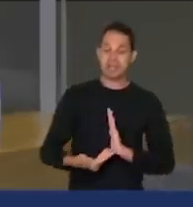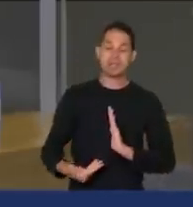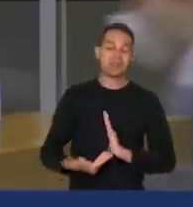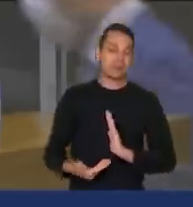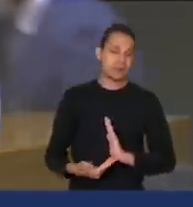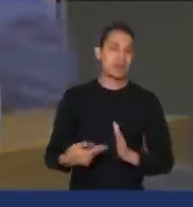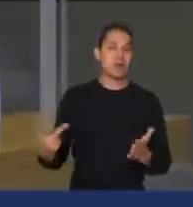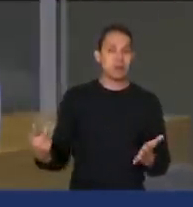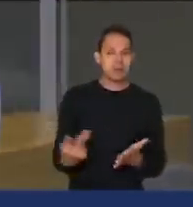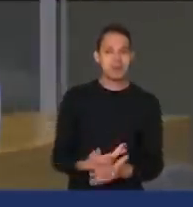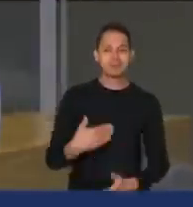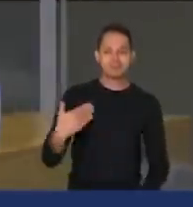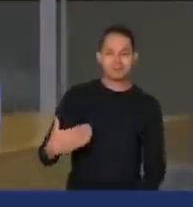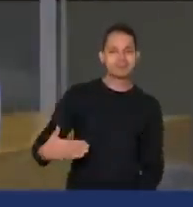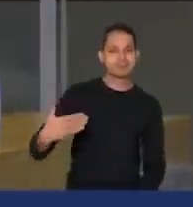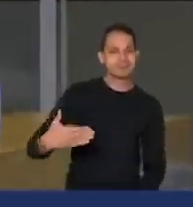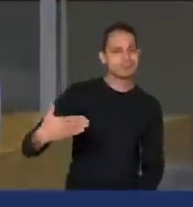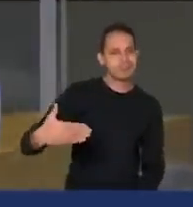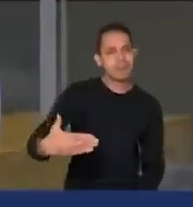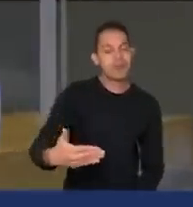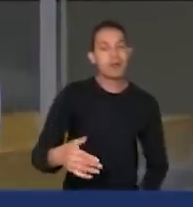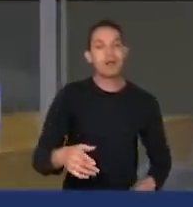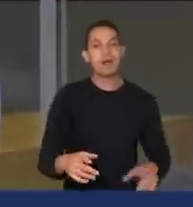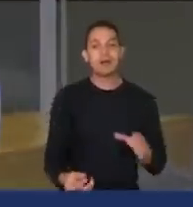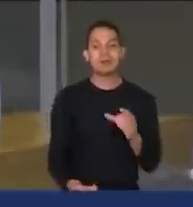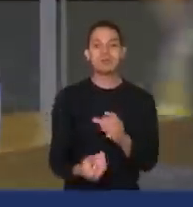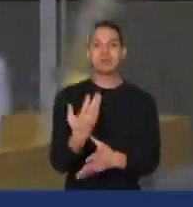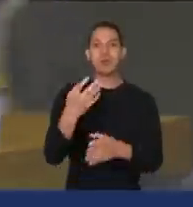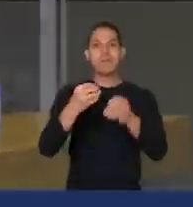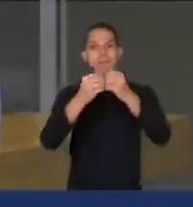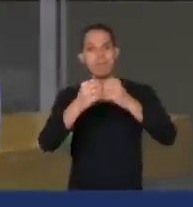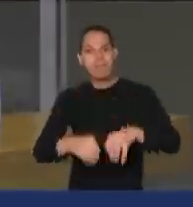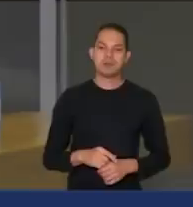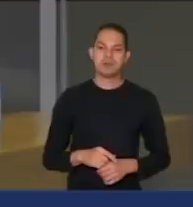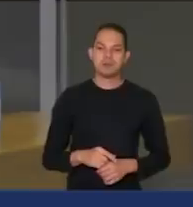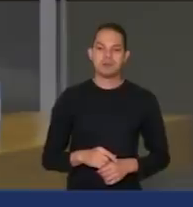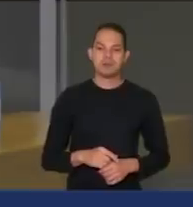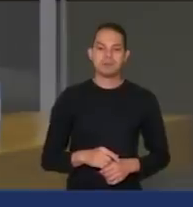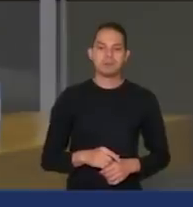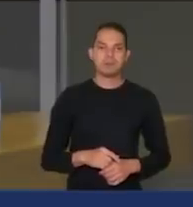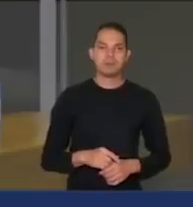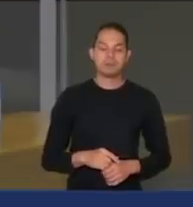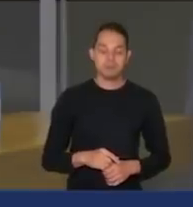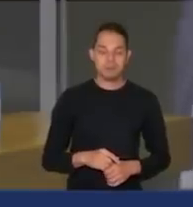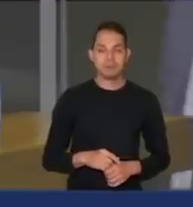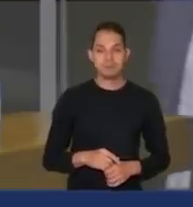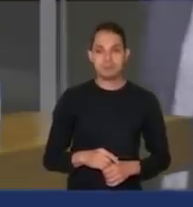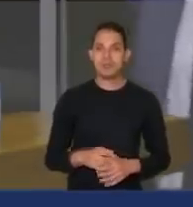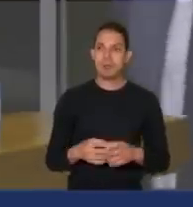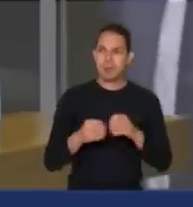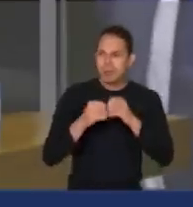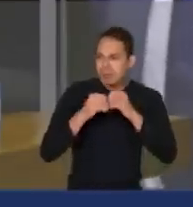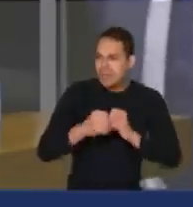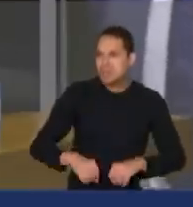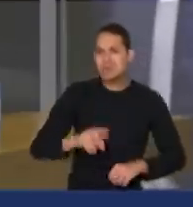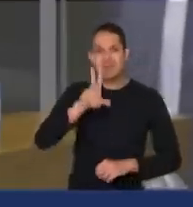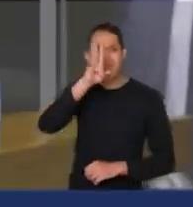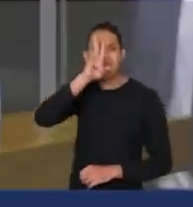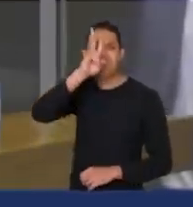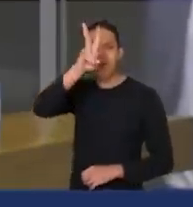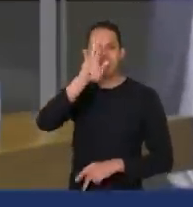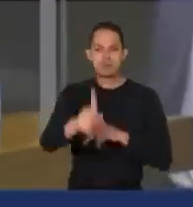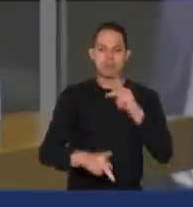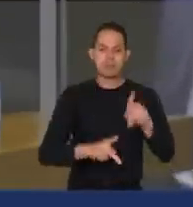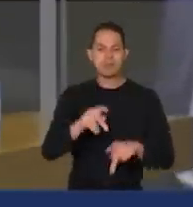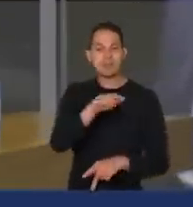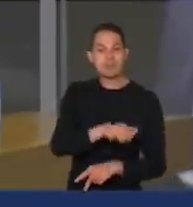Deputados especialmente, e que gera um prejuízo gigantesco, para concluir, presidente, que gera um prejuízo gigantesco para a população, e que nós